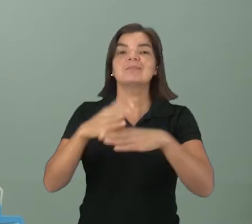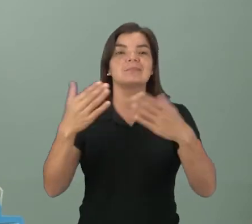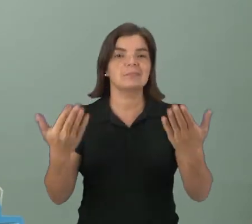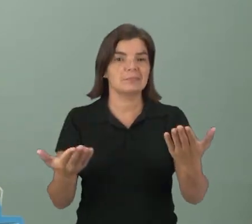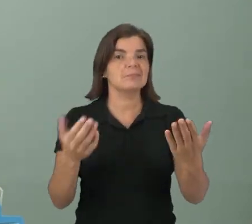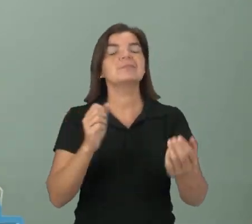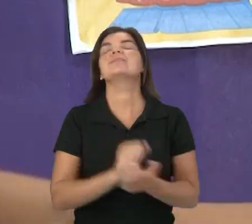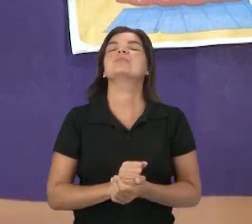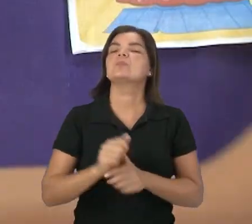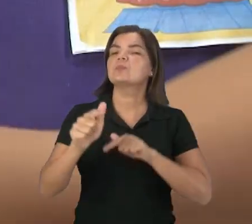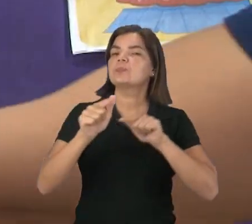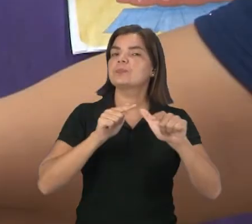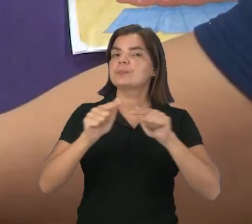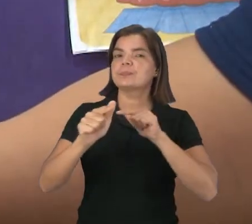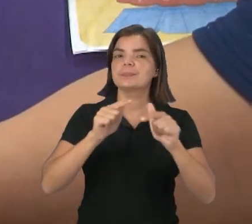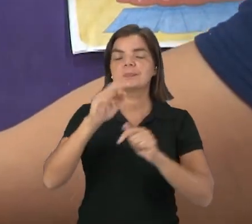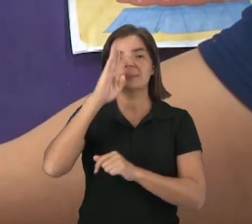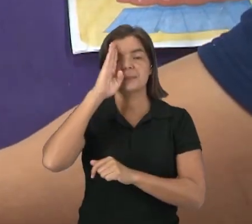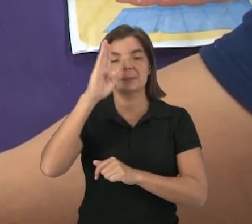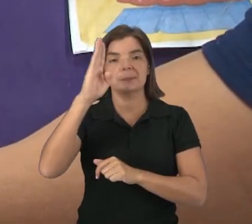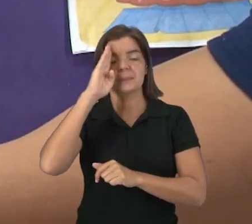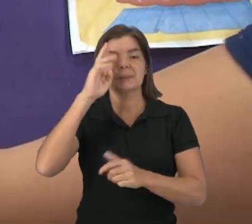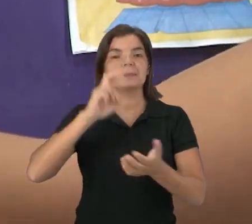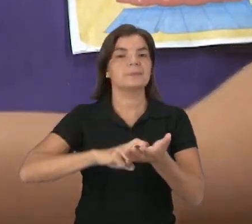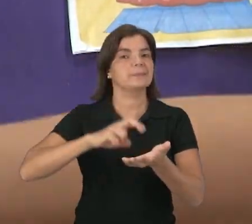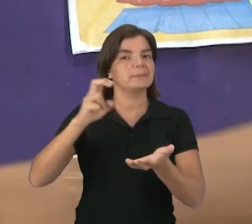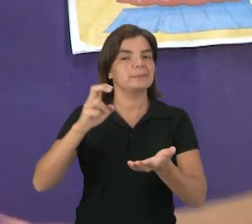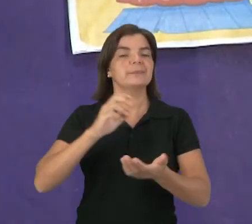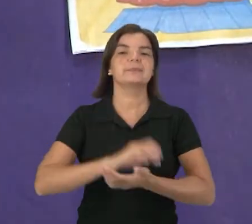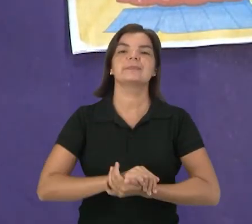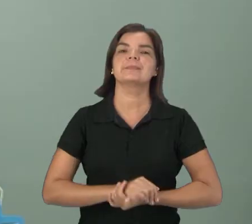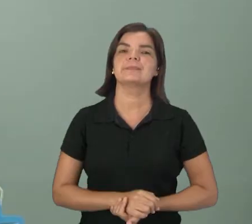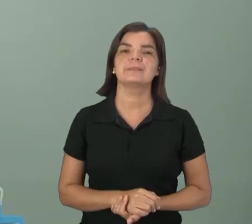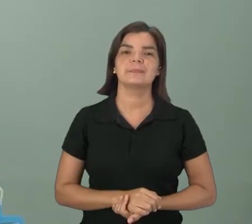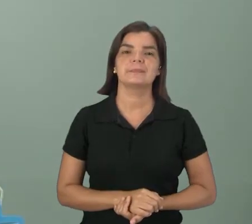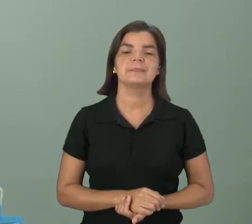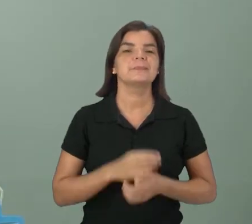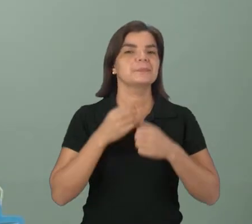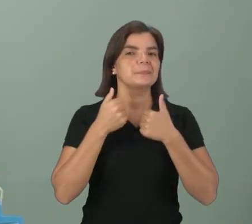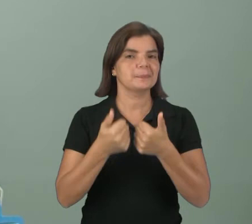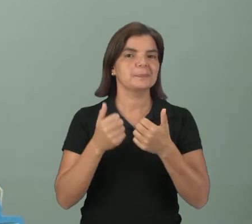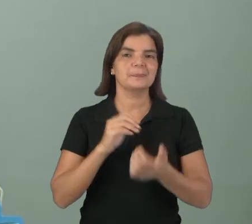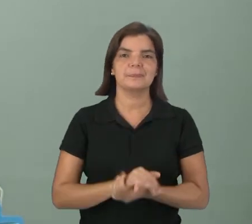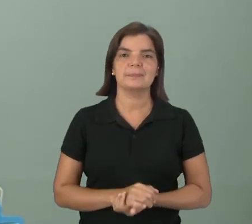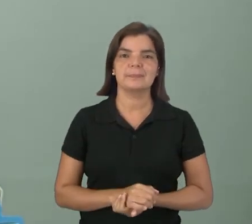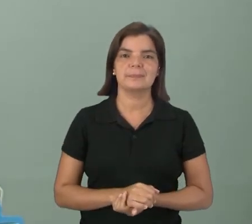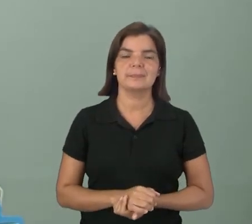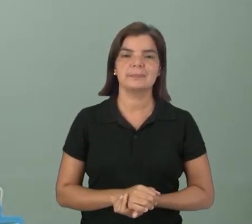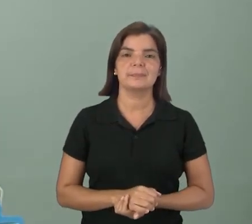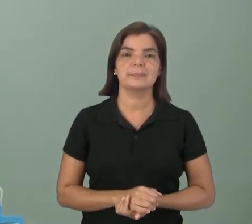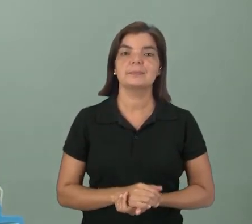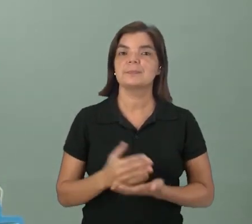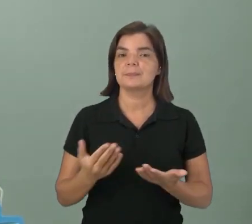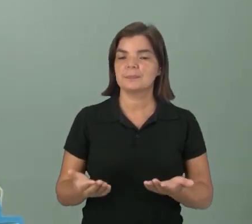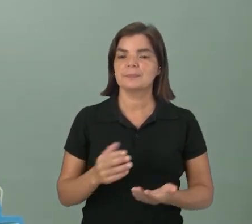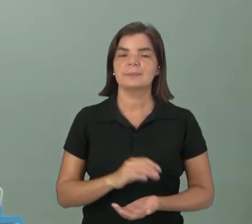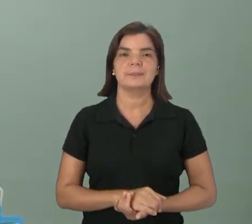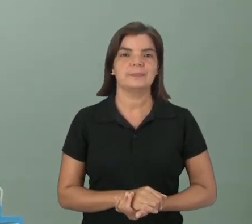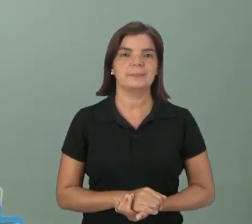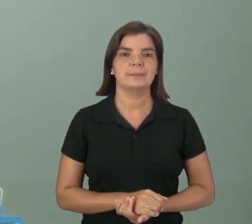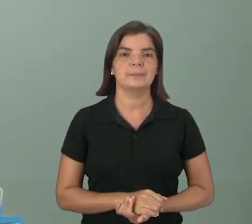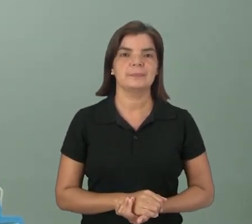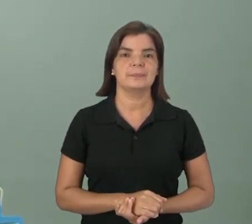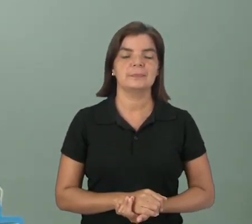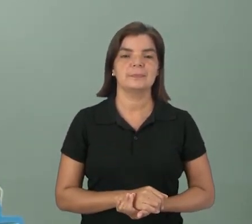esta atividade é exercida principalmente no período do dia muito bem vamos continuar Então